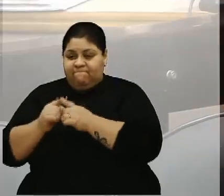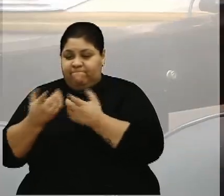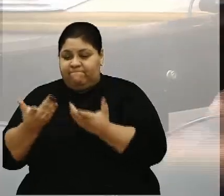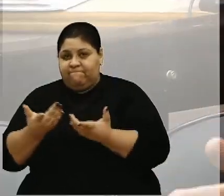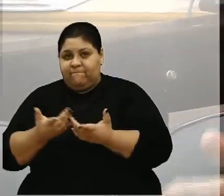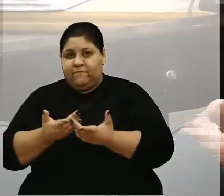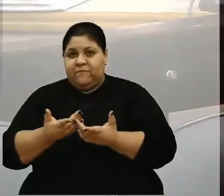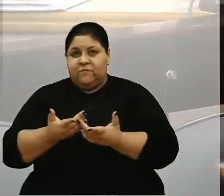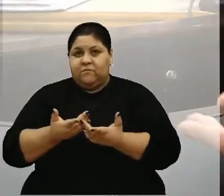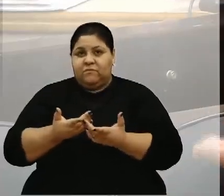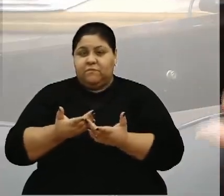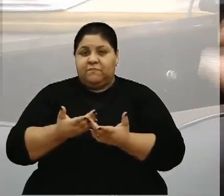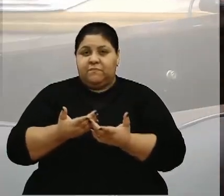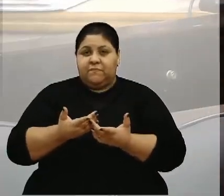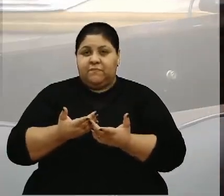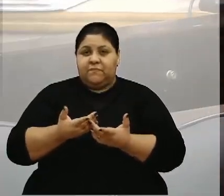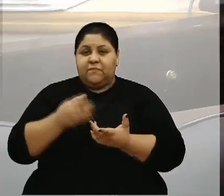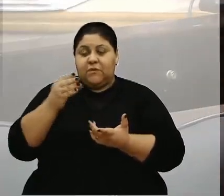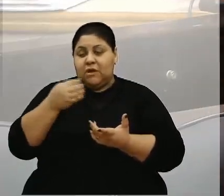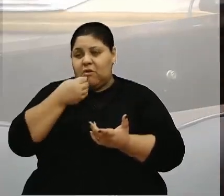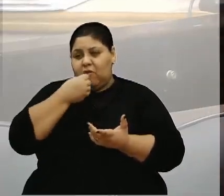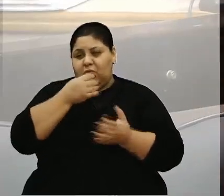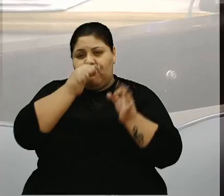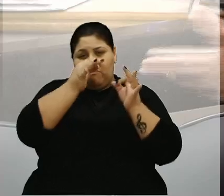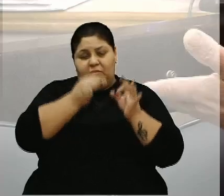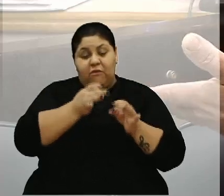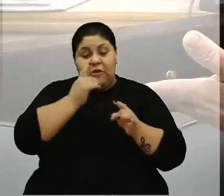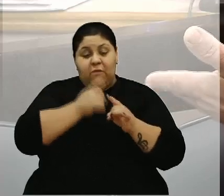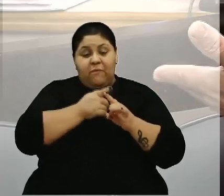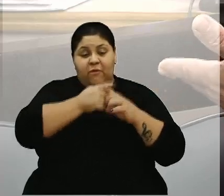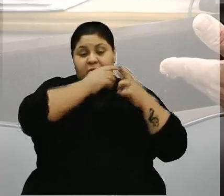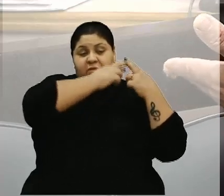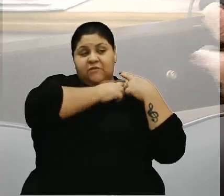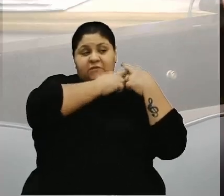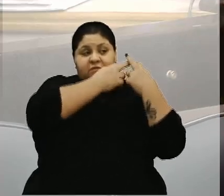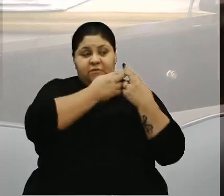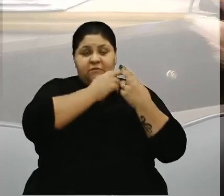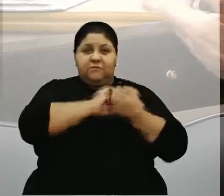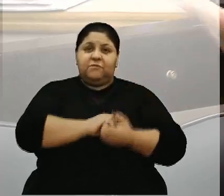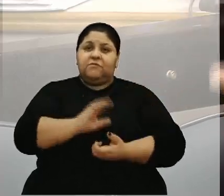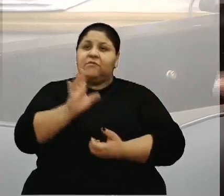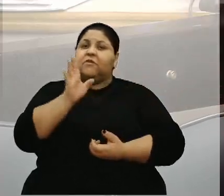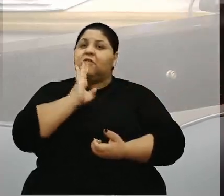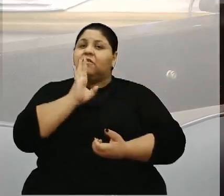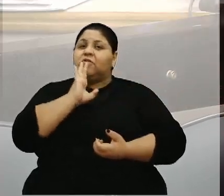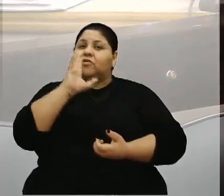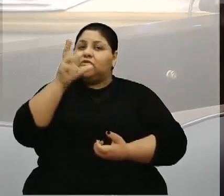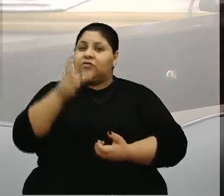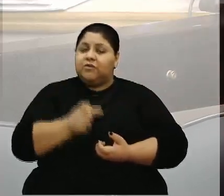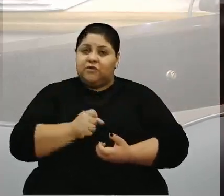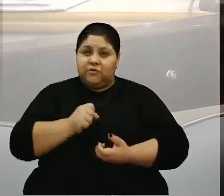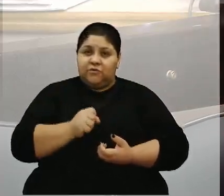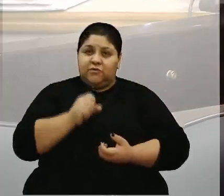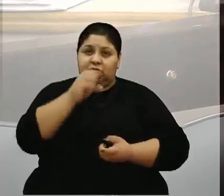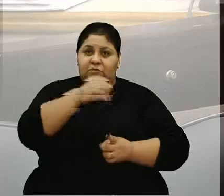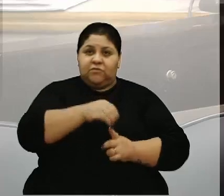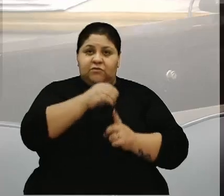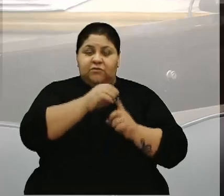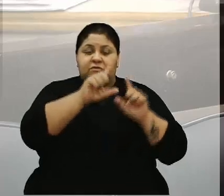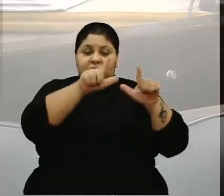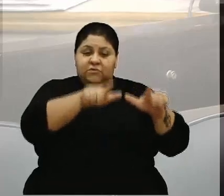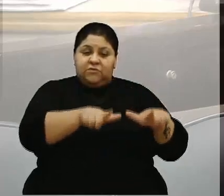até razão, resistência pela responsabilidade. Conheço todas, um por um, principalmente na nossa região